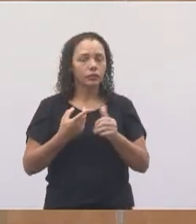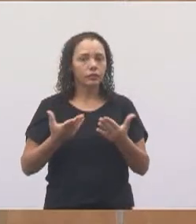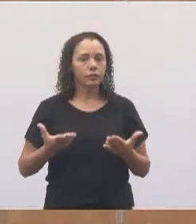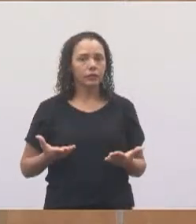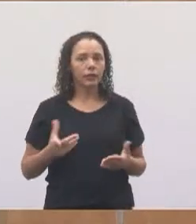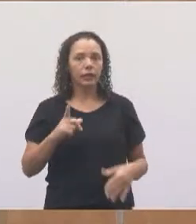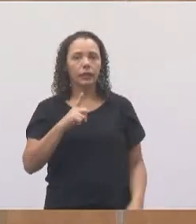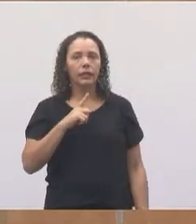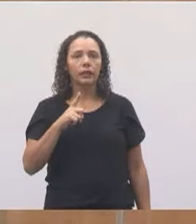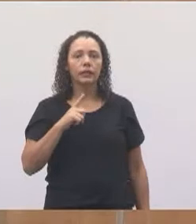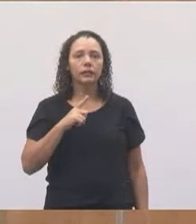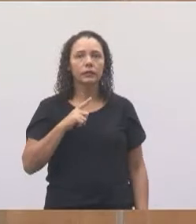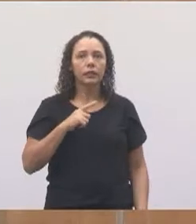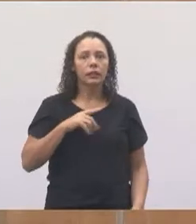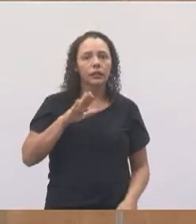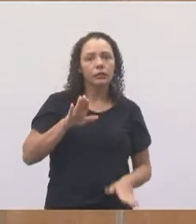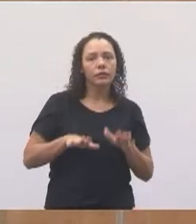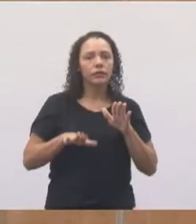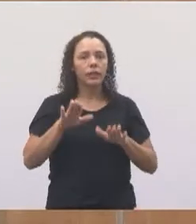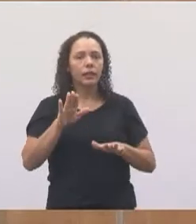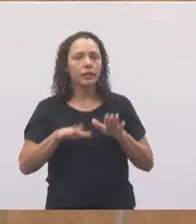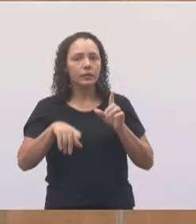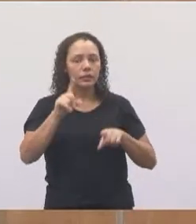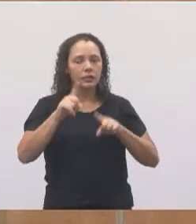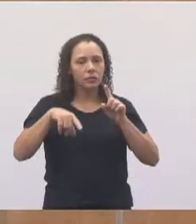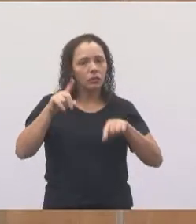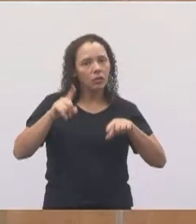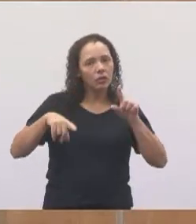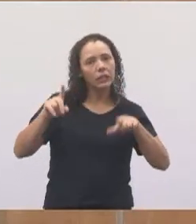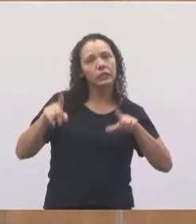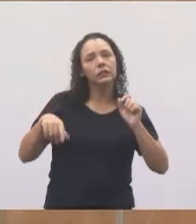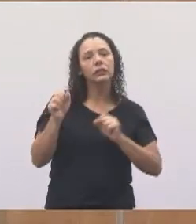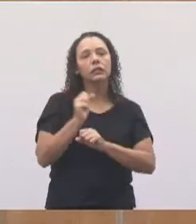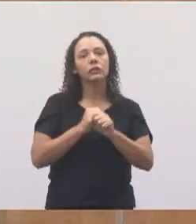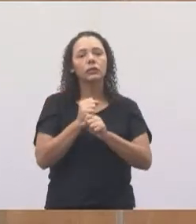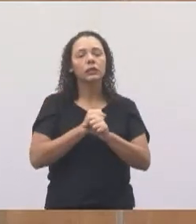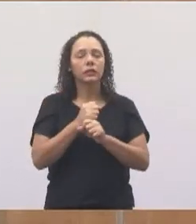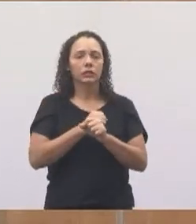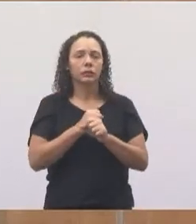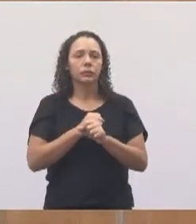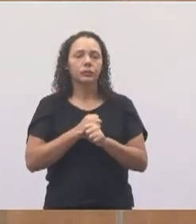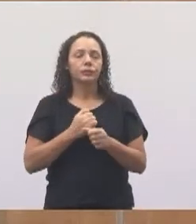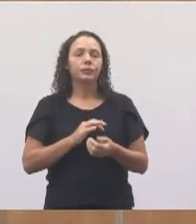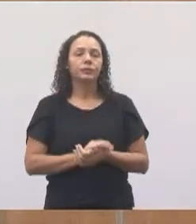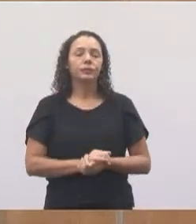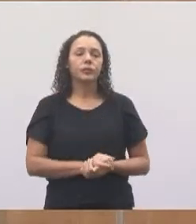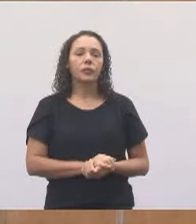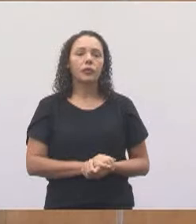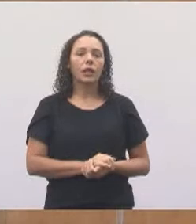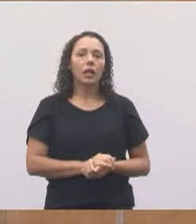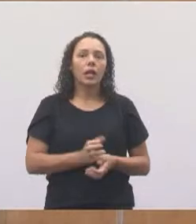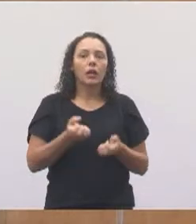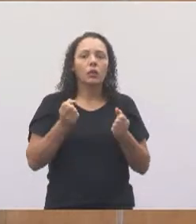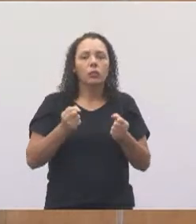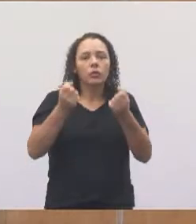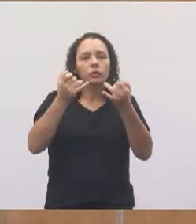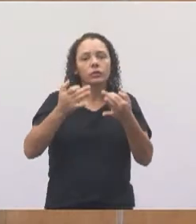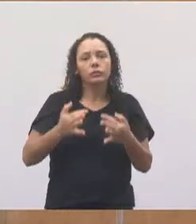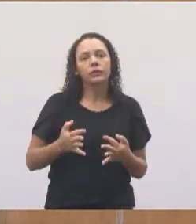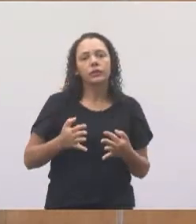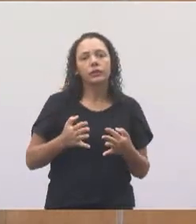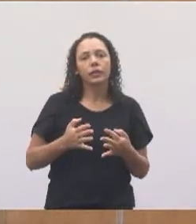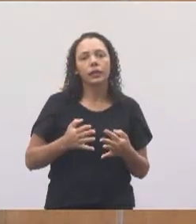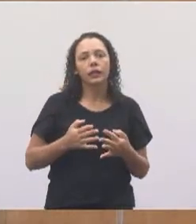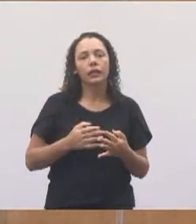ele tem oscilações anuais por N fatores. Eu posso aqui citar a questão